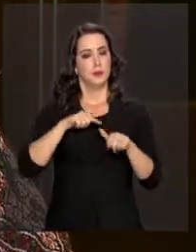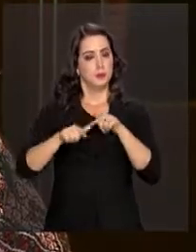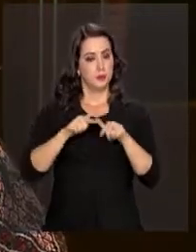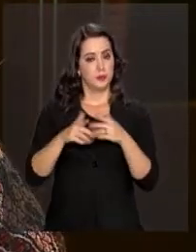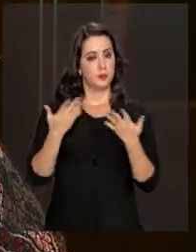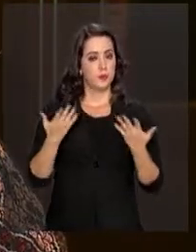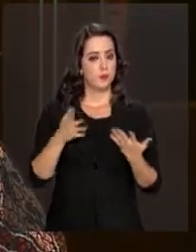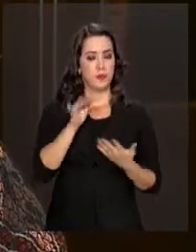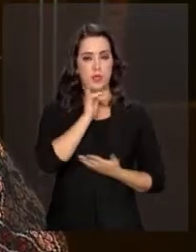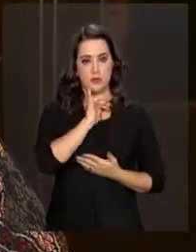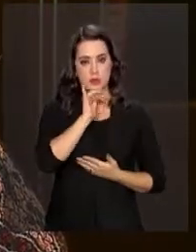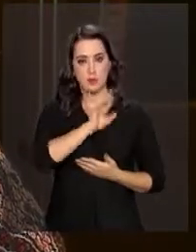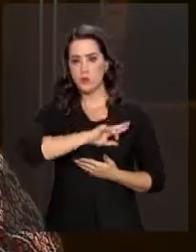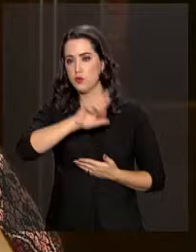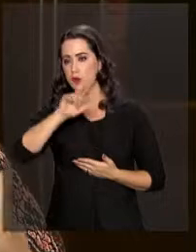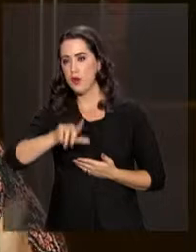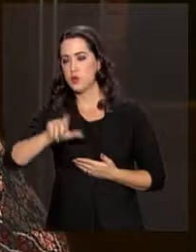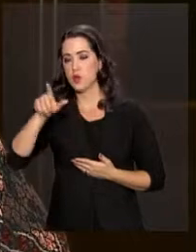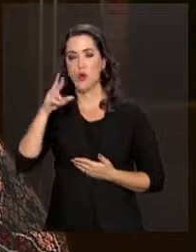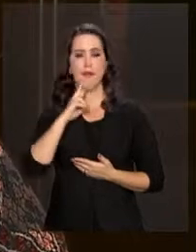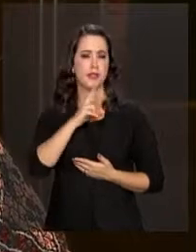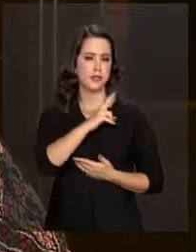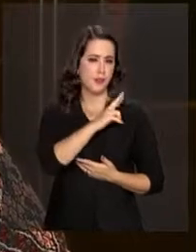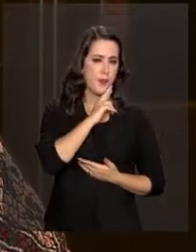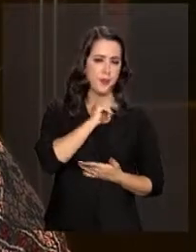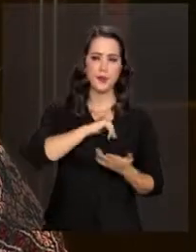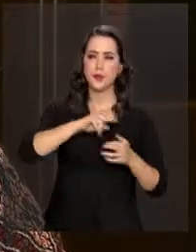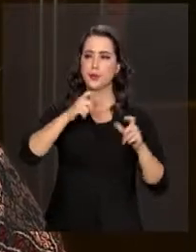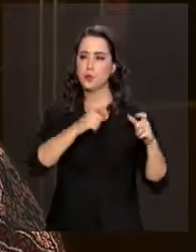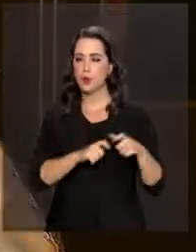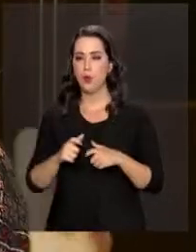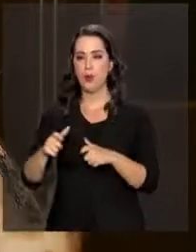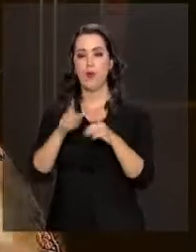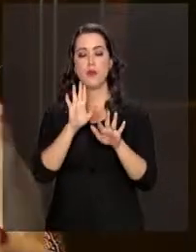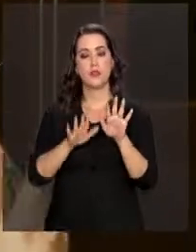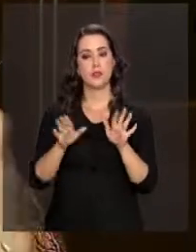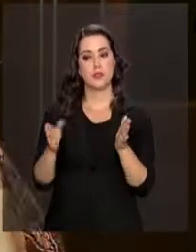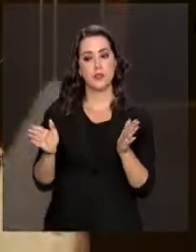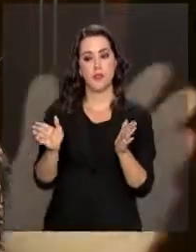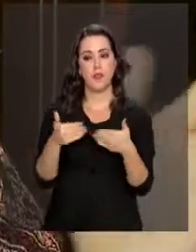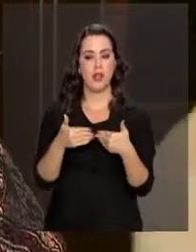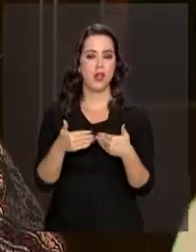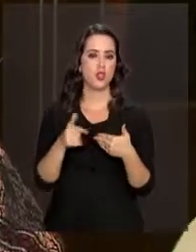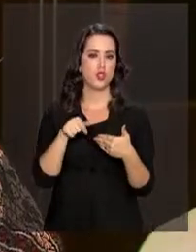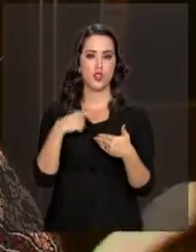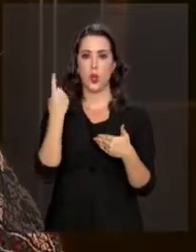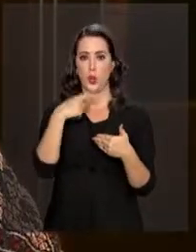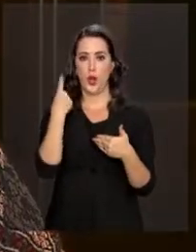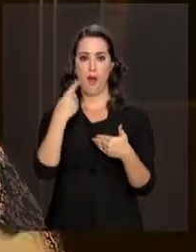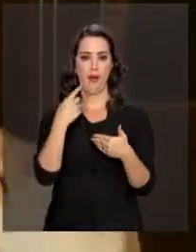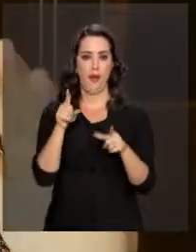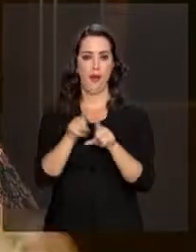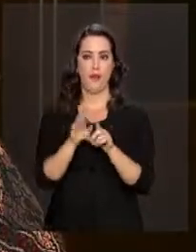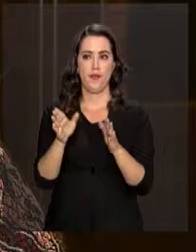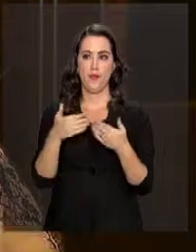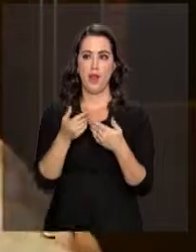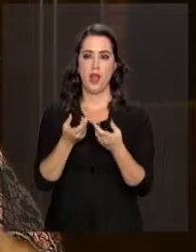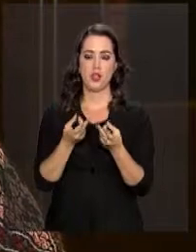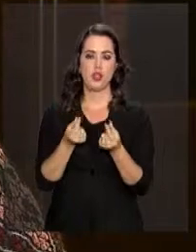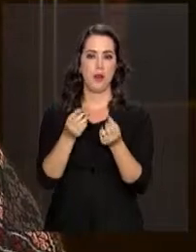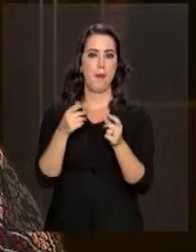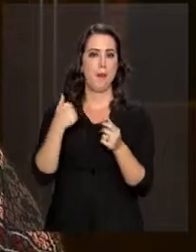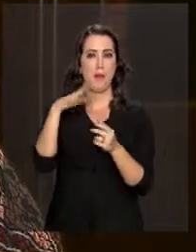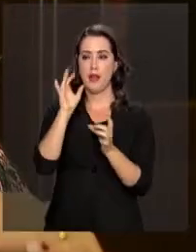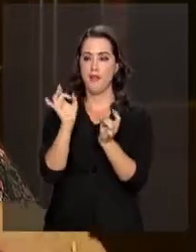como é o caso de muitos bares restaurantes às vezes pessoas que têm fechamento de caixa em determinadas datas é fluxo de